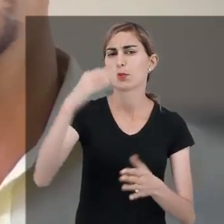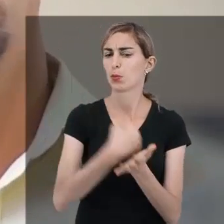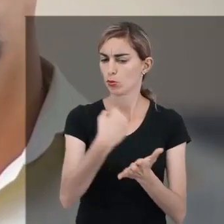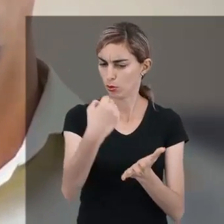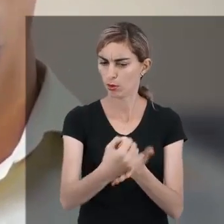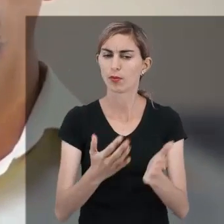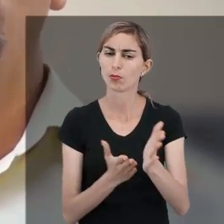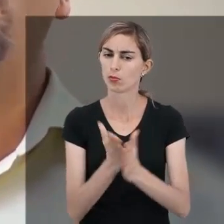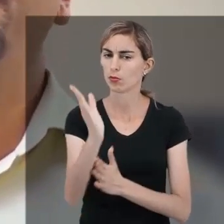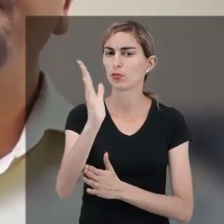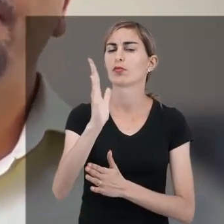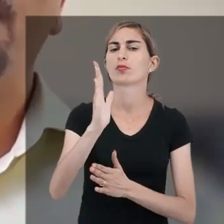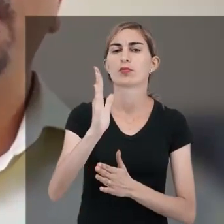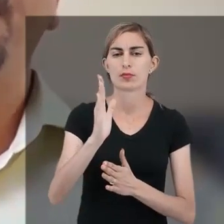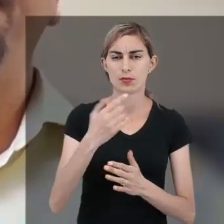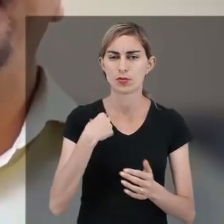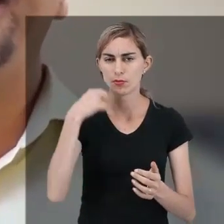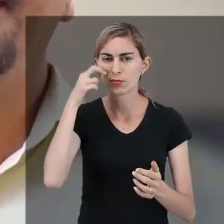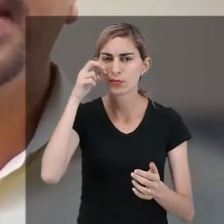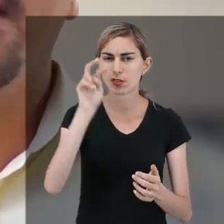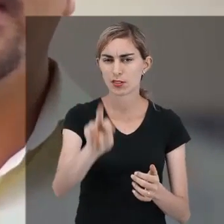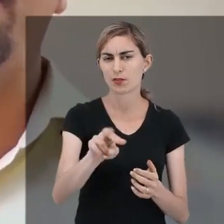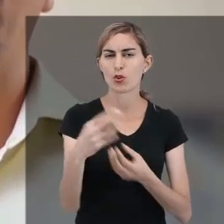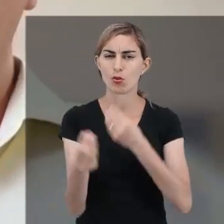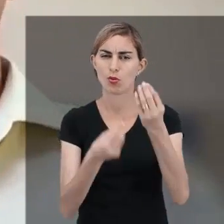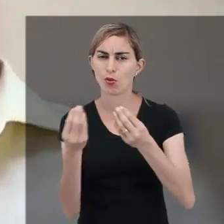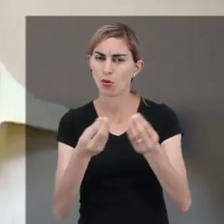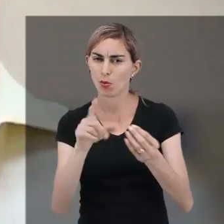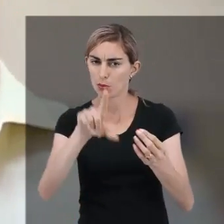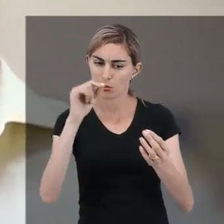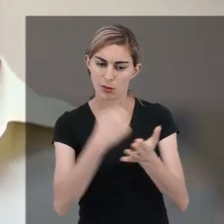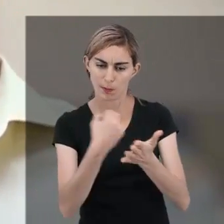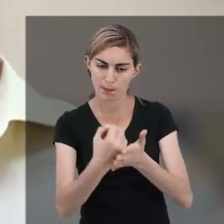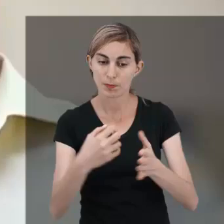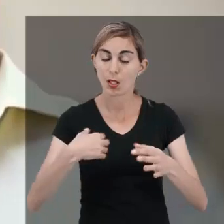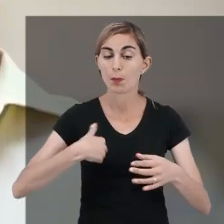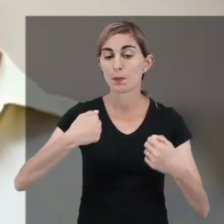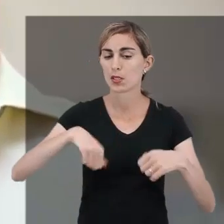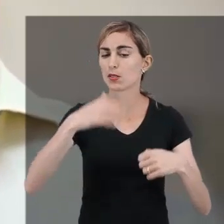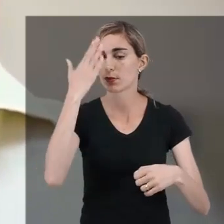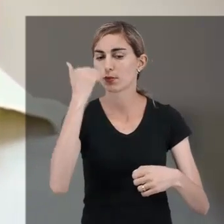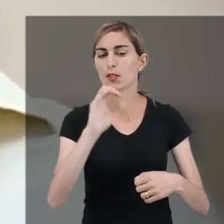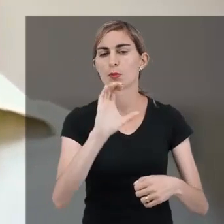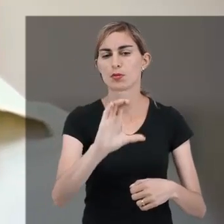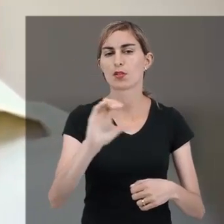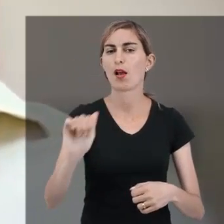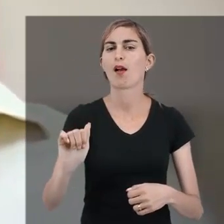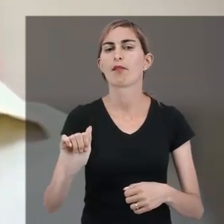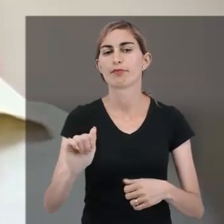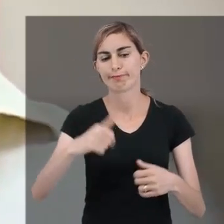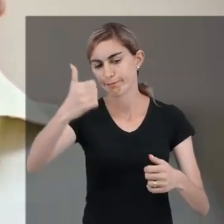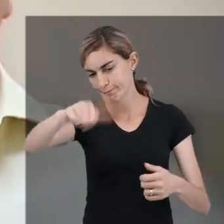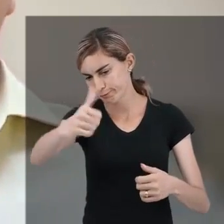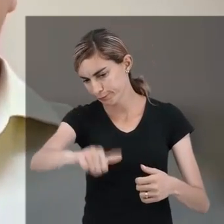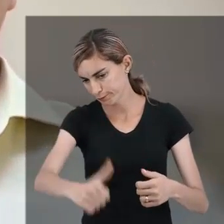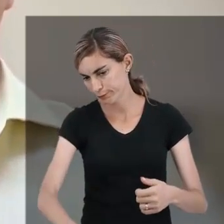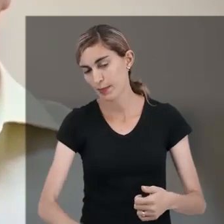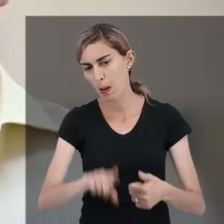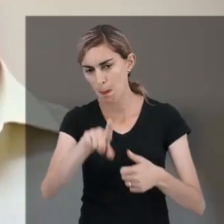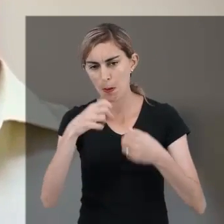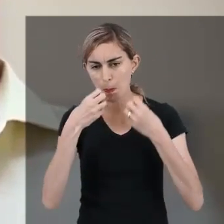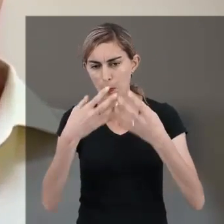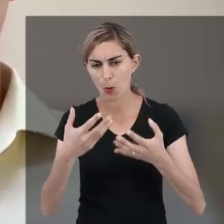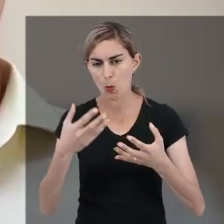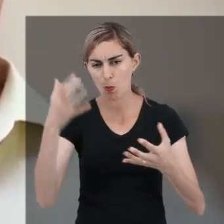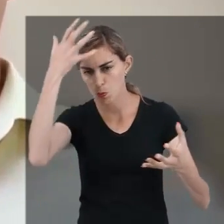certificado de aprovação. A gente viu, quando a gente vai determinar o equipamento, eu tenho que saber o CA. Para avaliar a eficácia